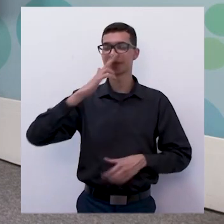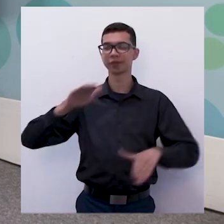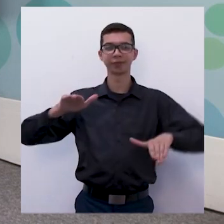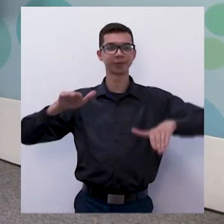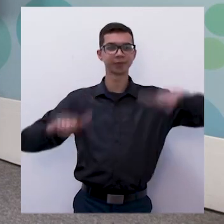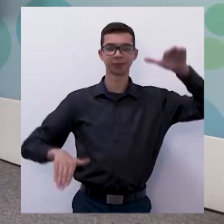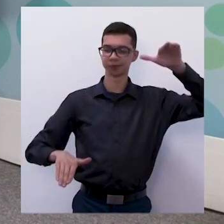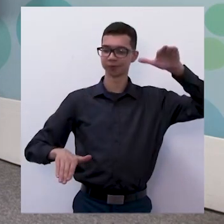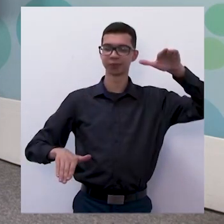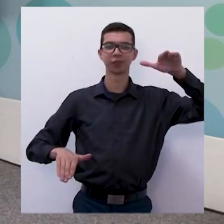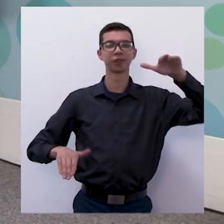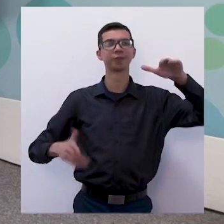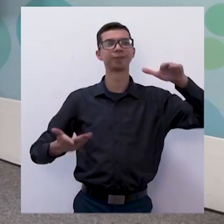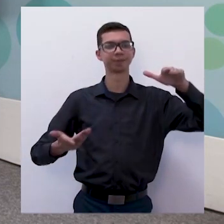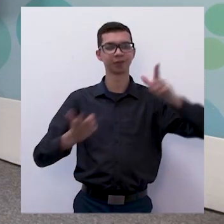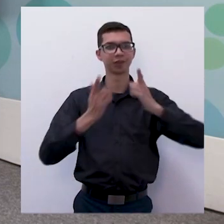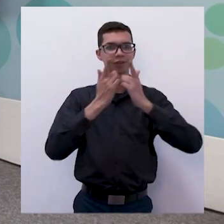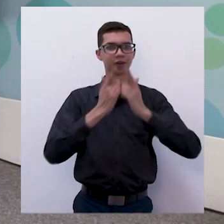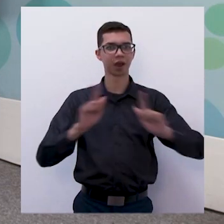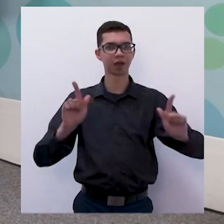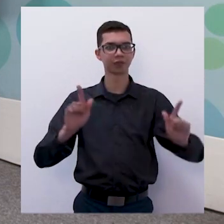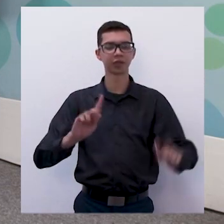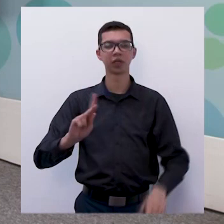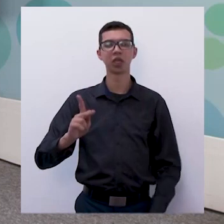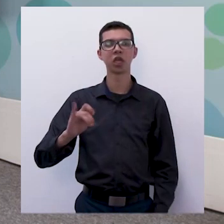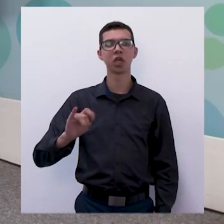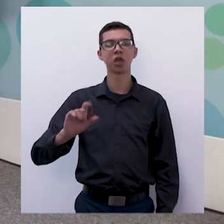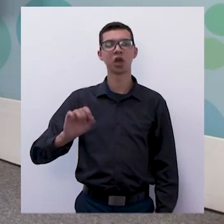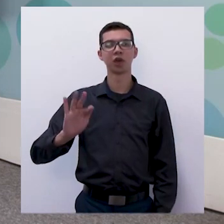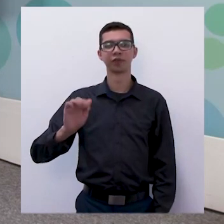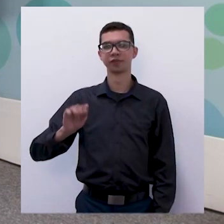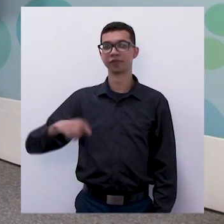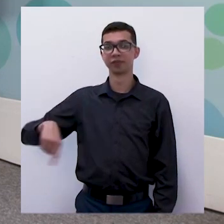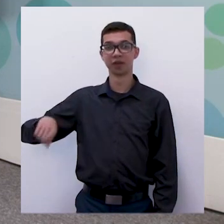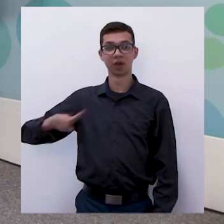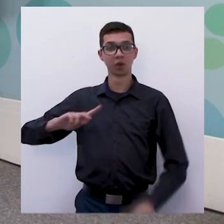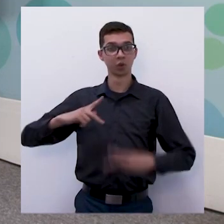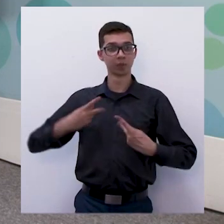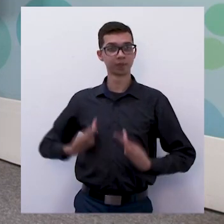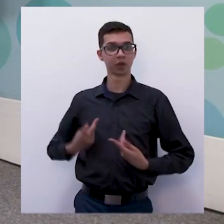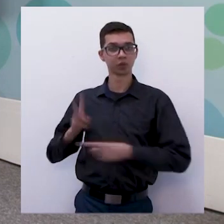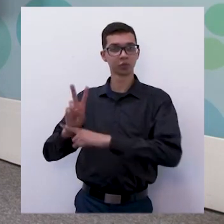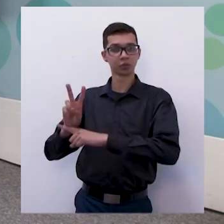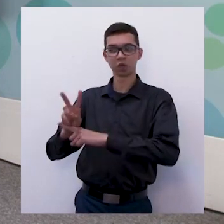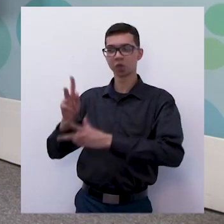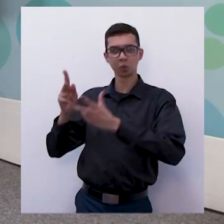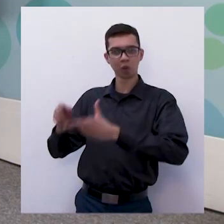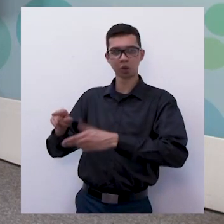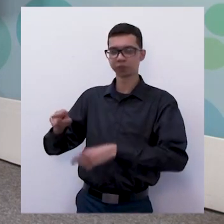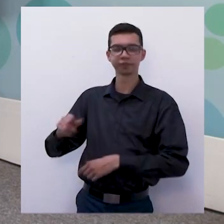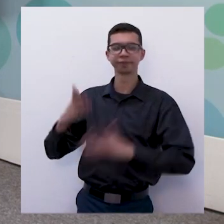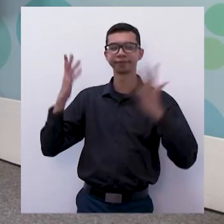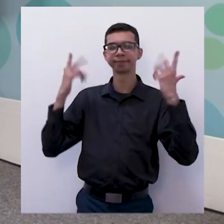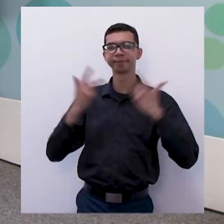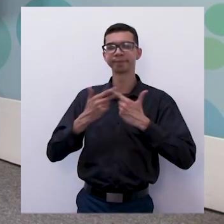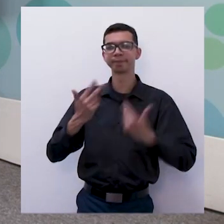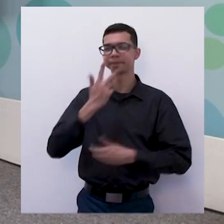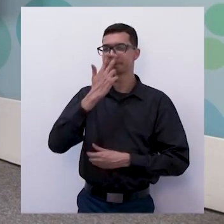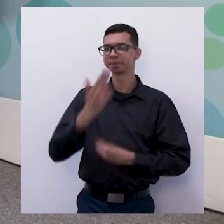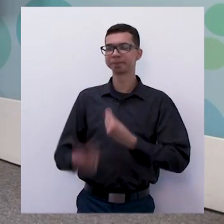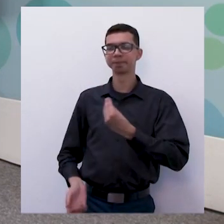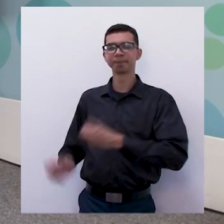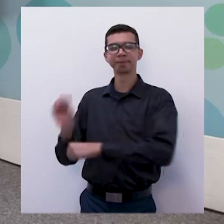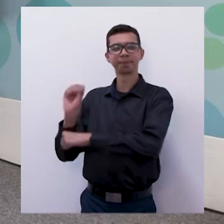é extremamente grave e os ilotas eram totalmente desumanizados naquele momento, naquela situação ali